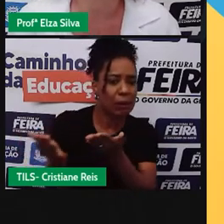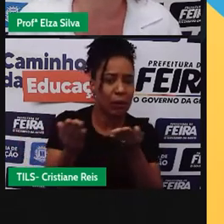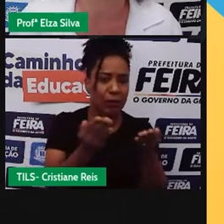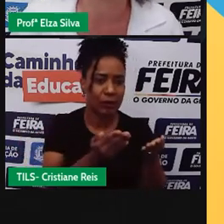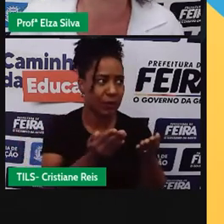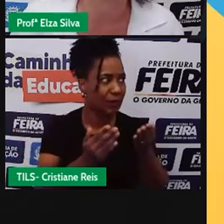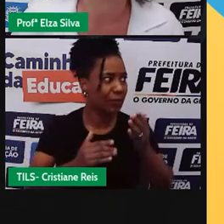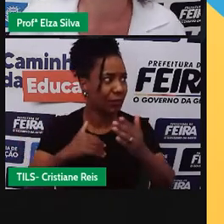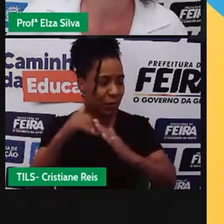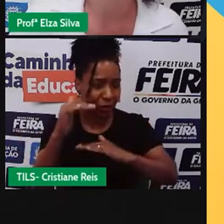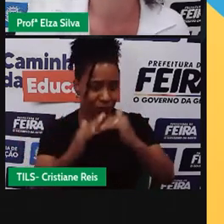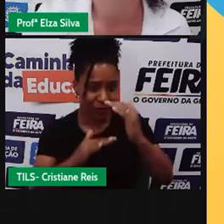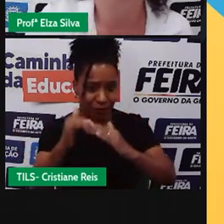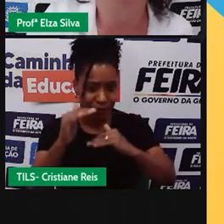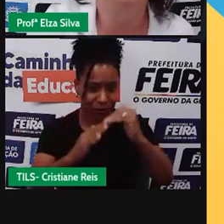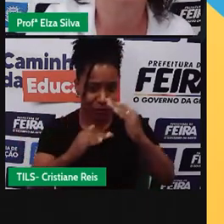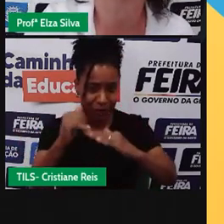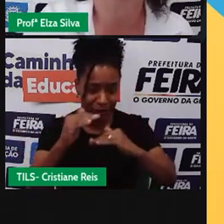uma vaga.